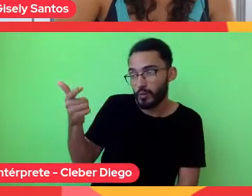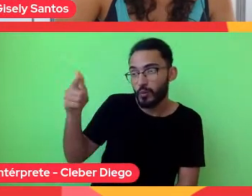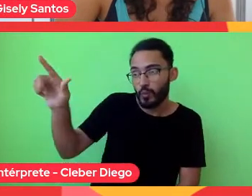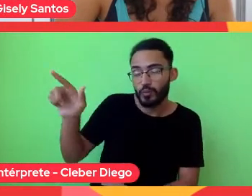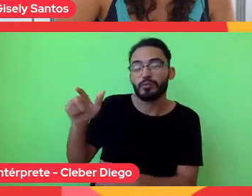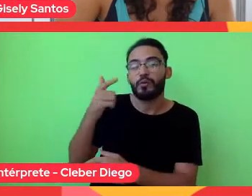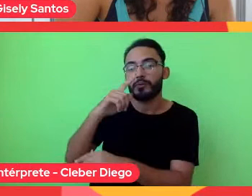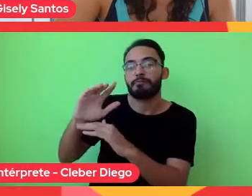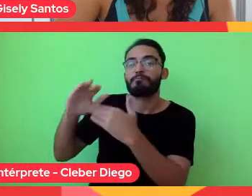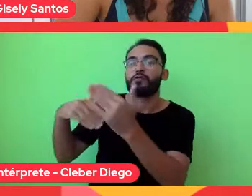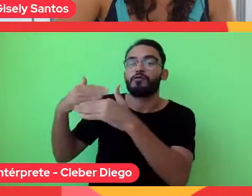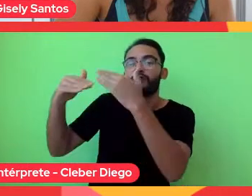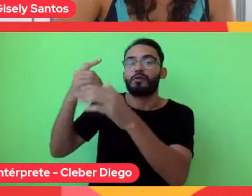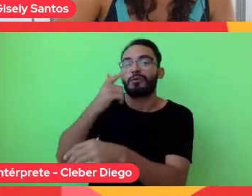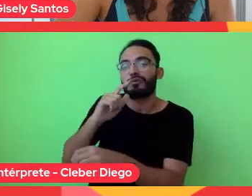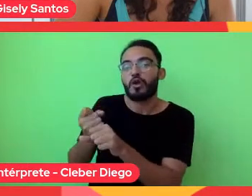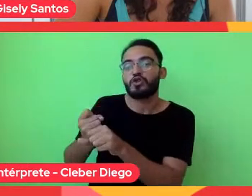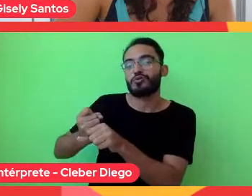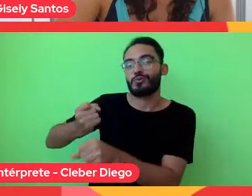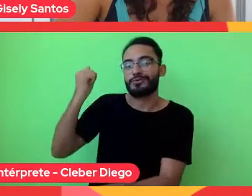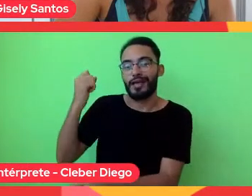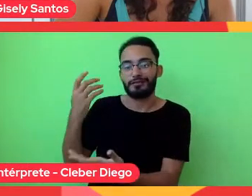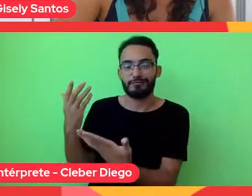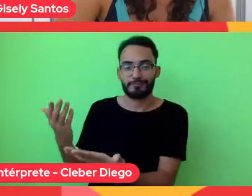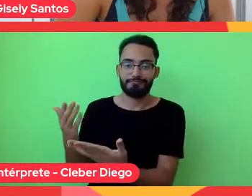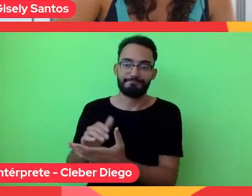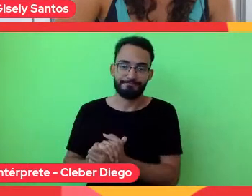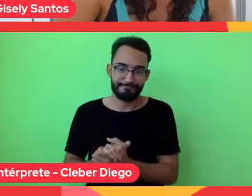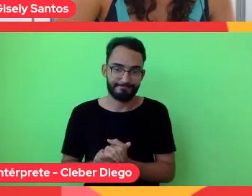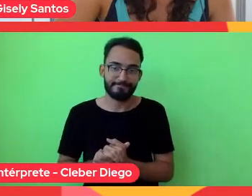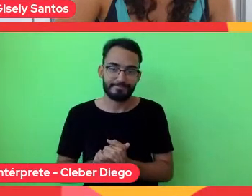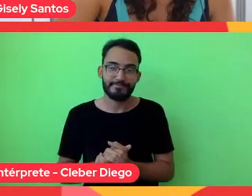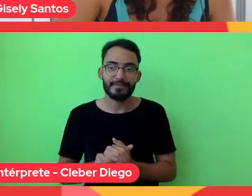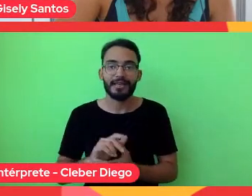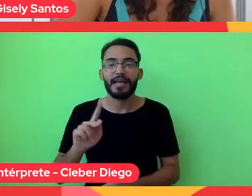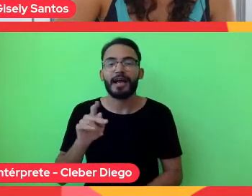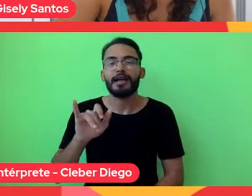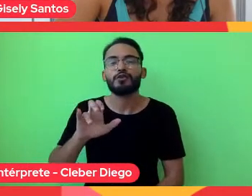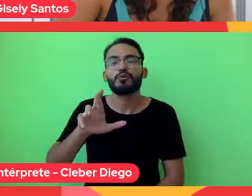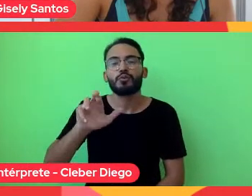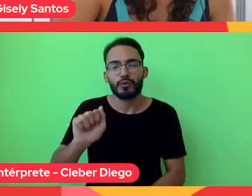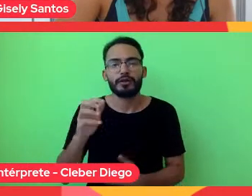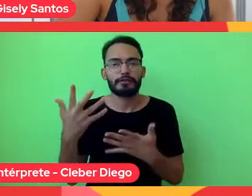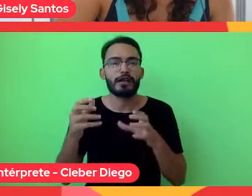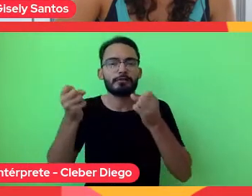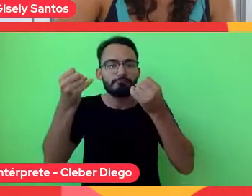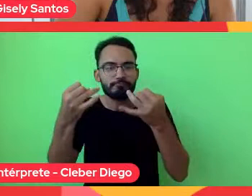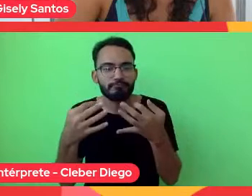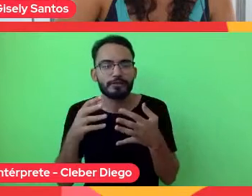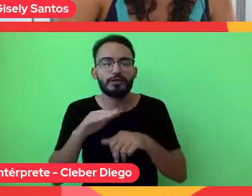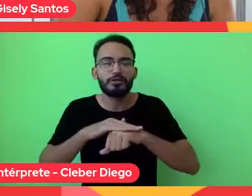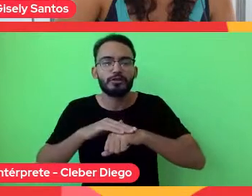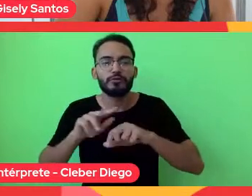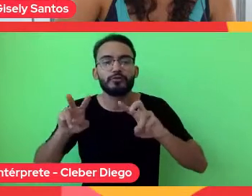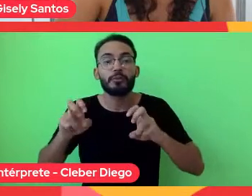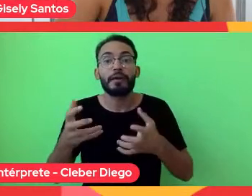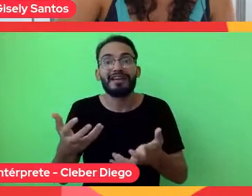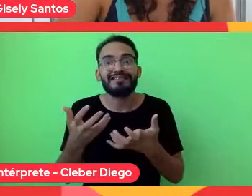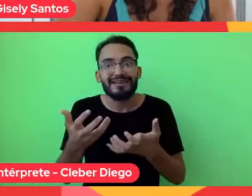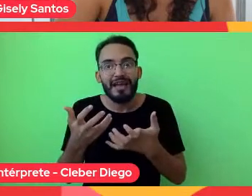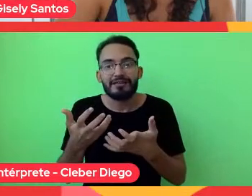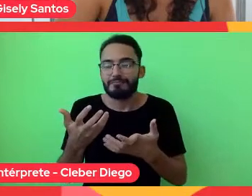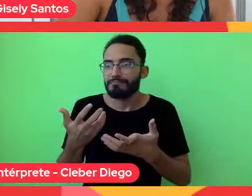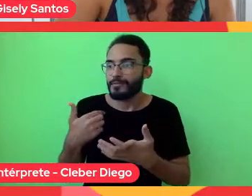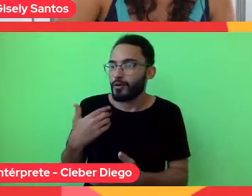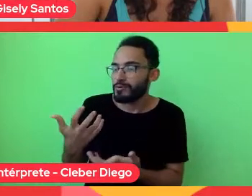algum sucesso, né? Acho que no talk anterior acho que a Rayura comentou alguma coisa em relação a isso de... querer mais, né,